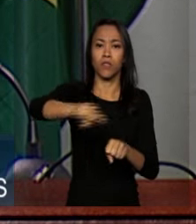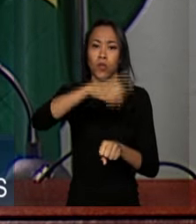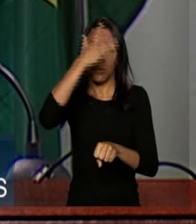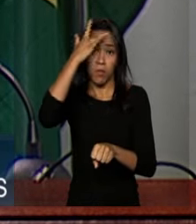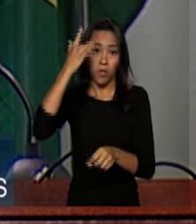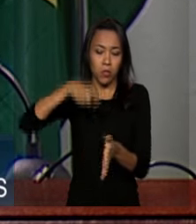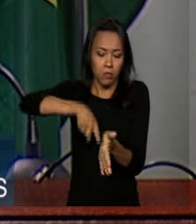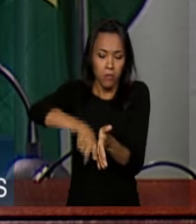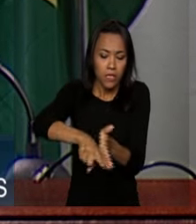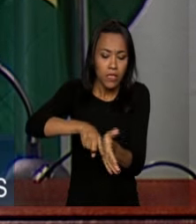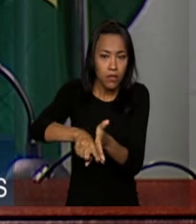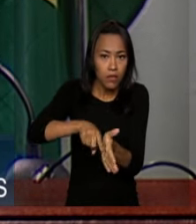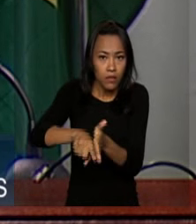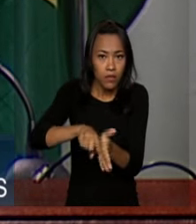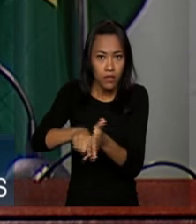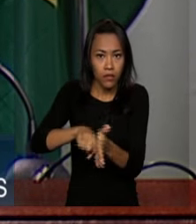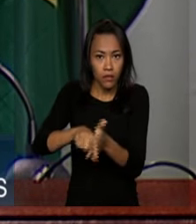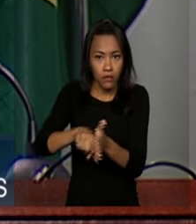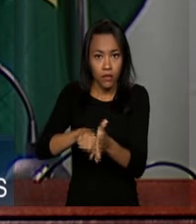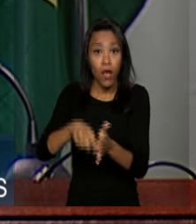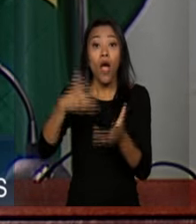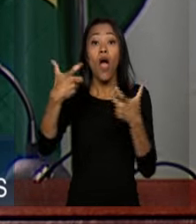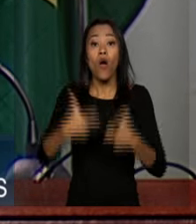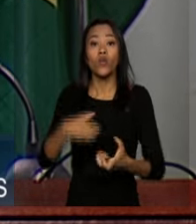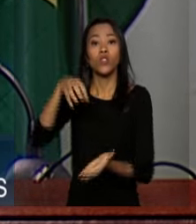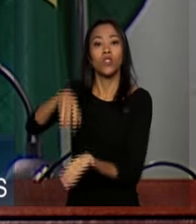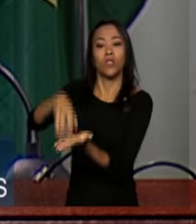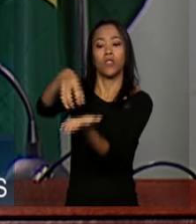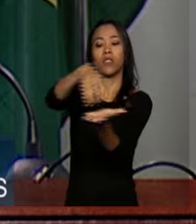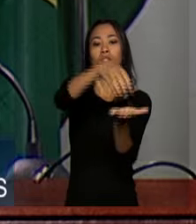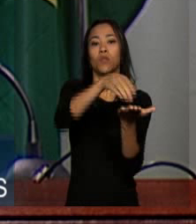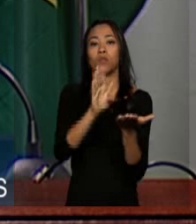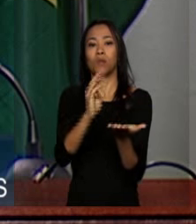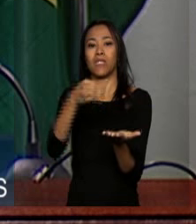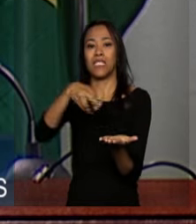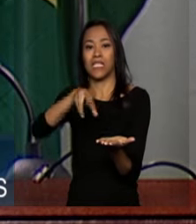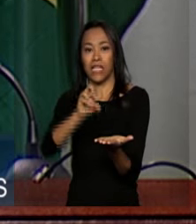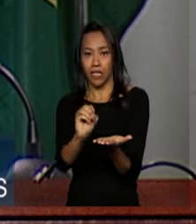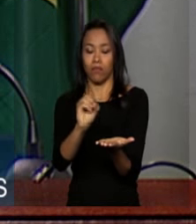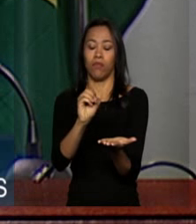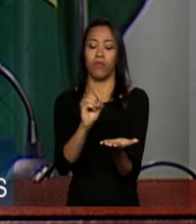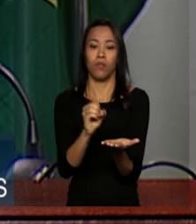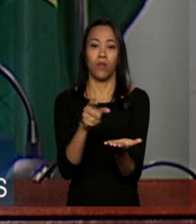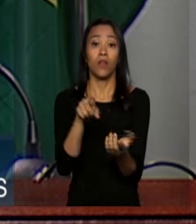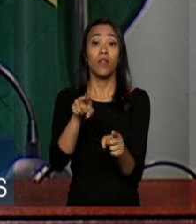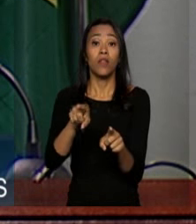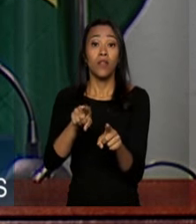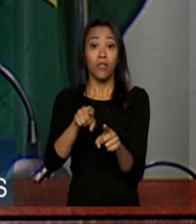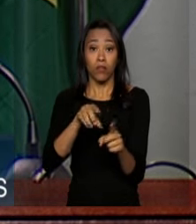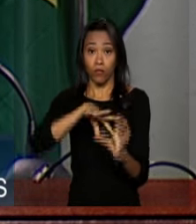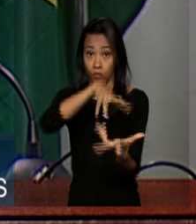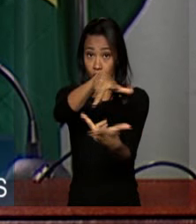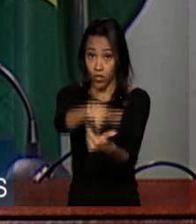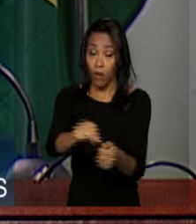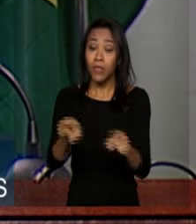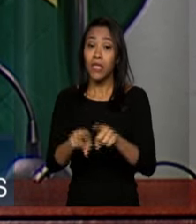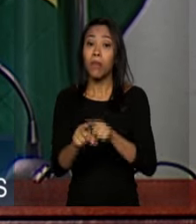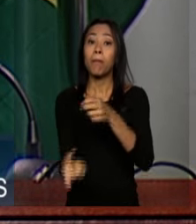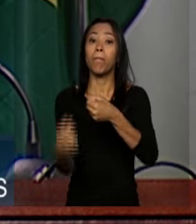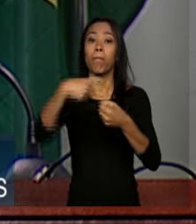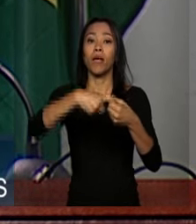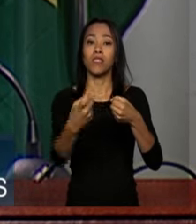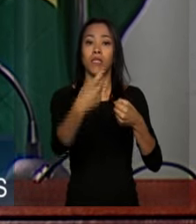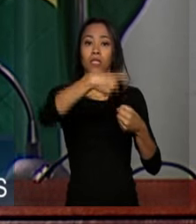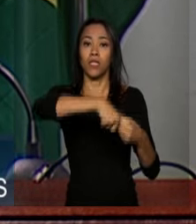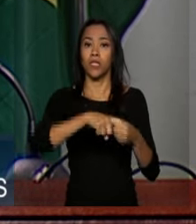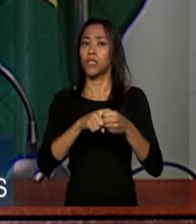brasileiros nos centros de excelência internacional e do estabelecimento de parcerias tecnológicas